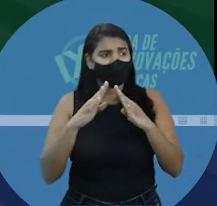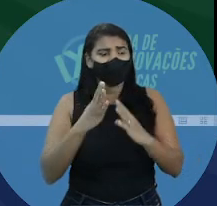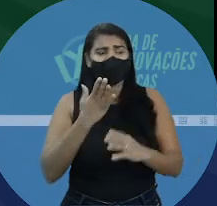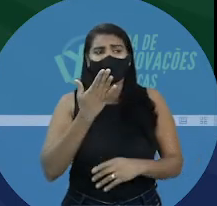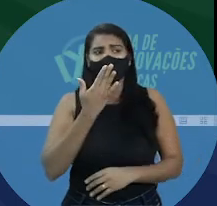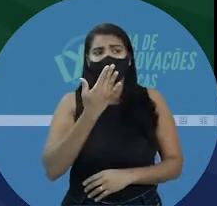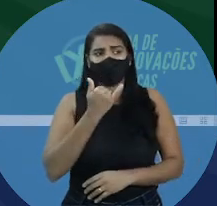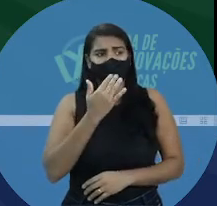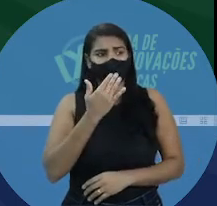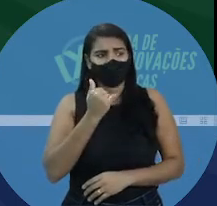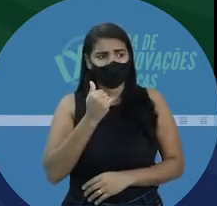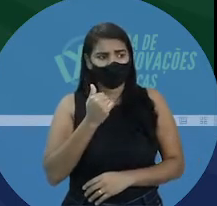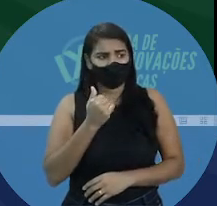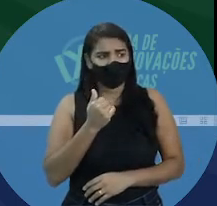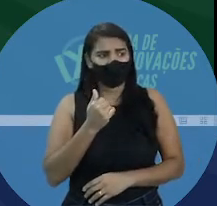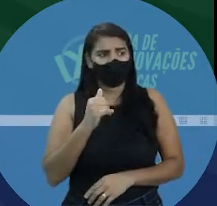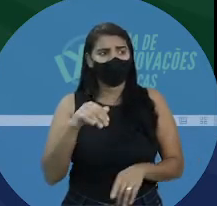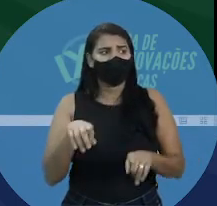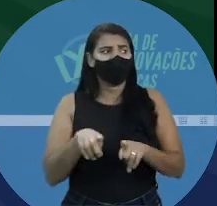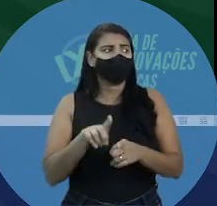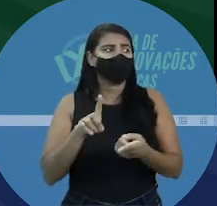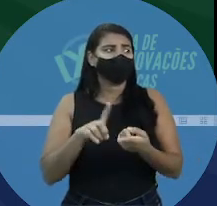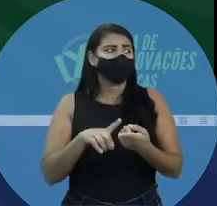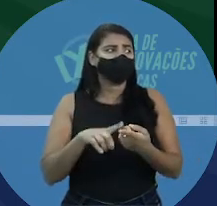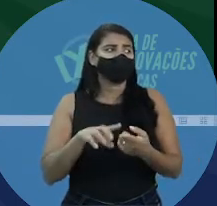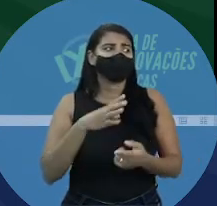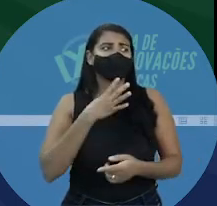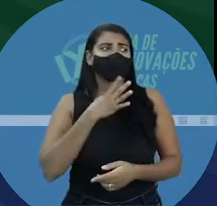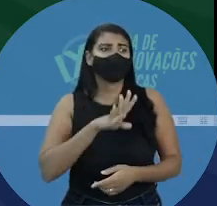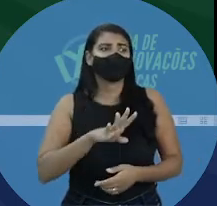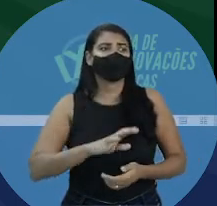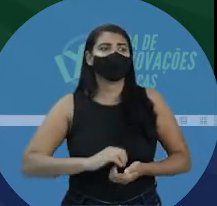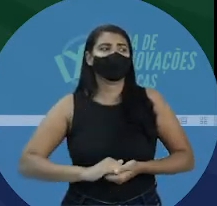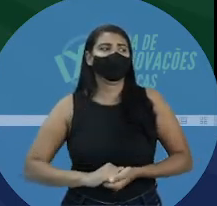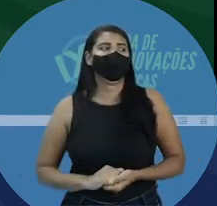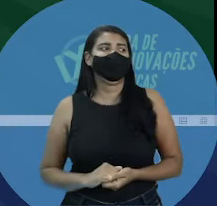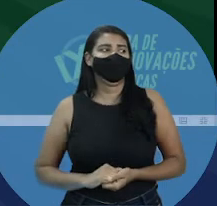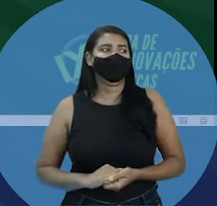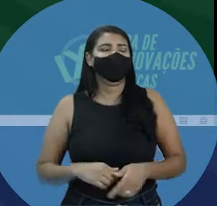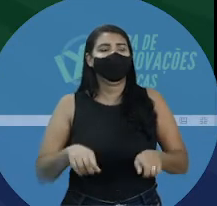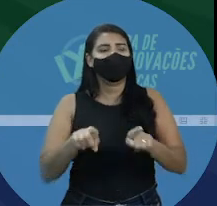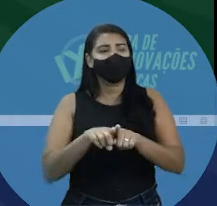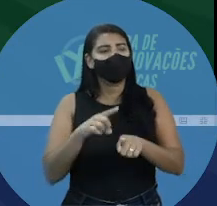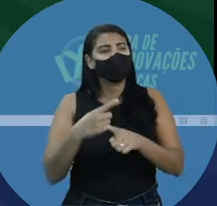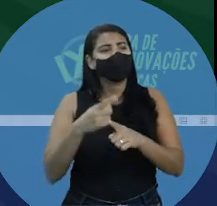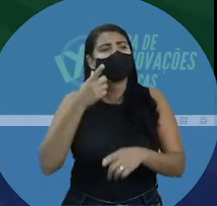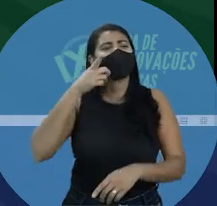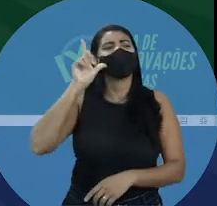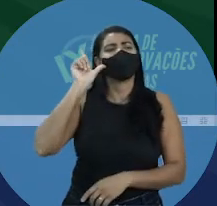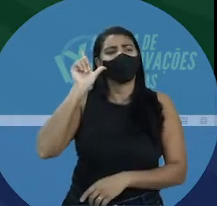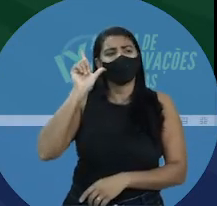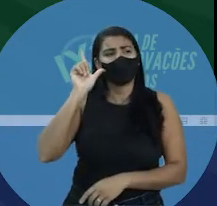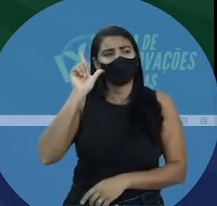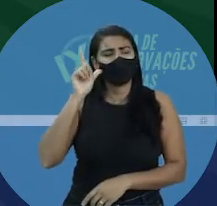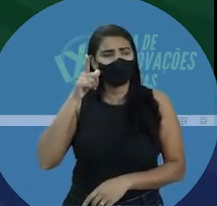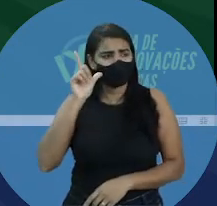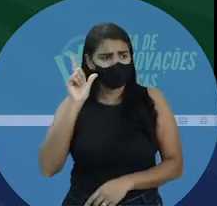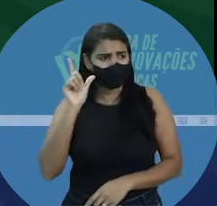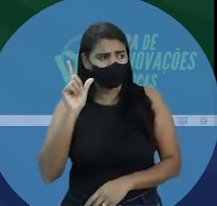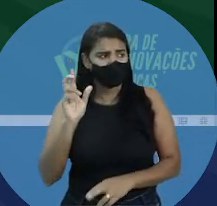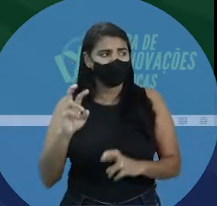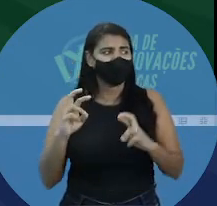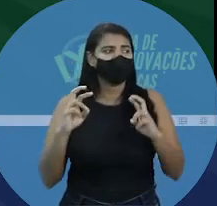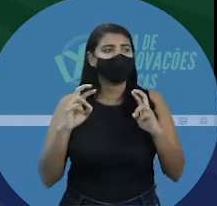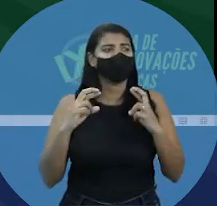alimentação, que eles também desconheciam. Porque até ontem nós estávamos fazendo